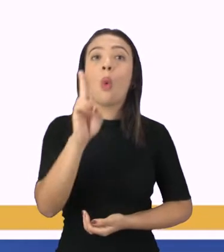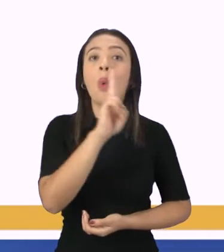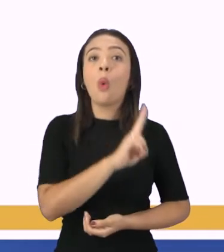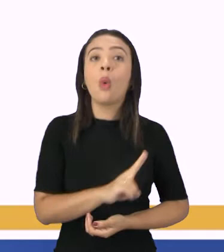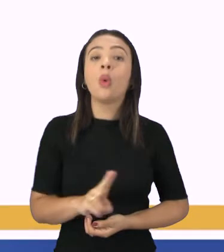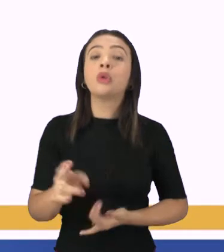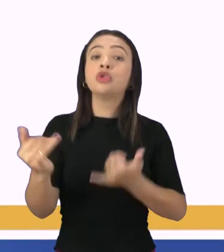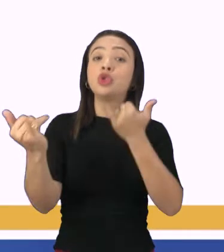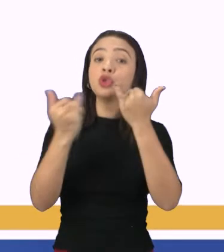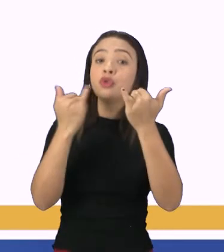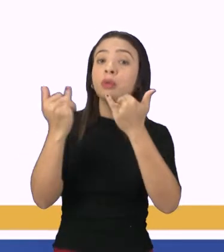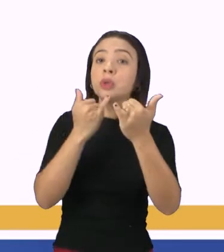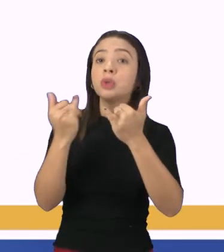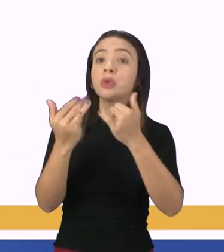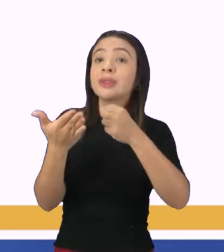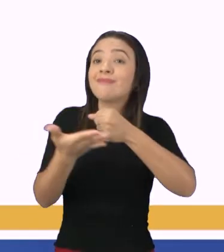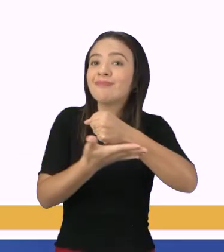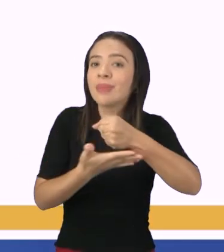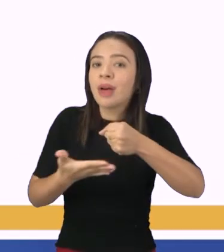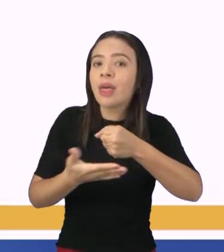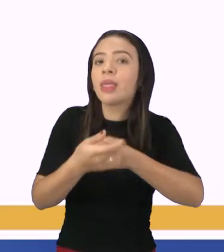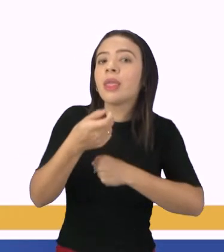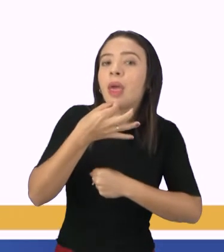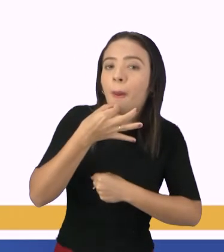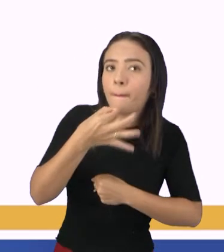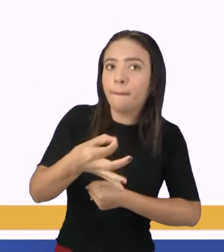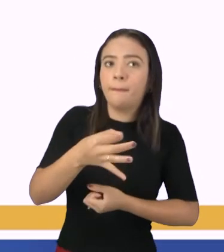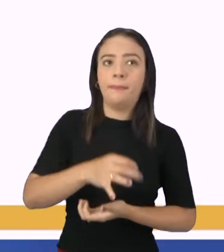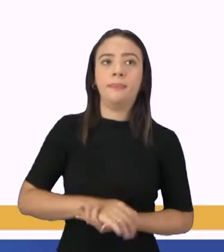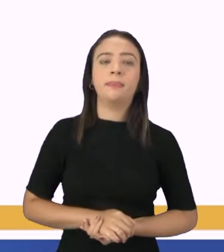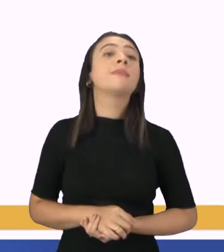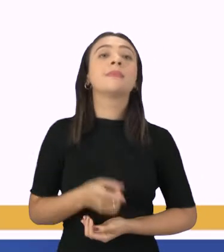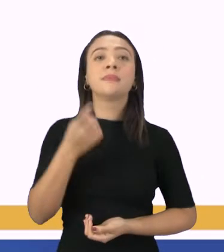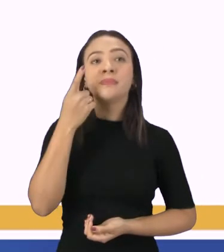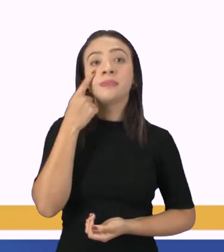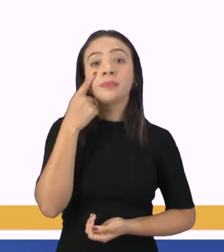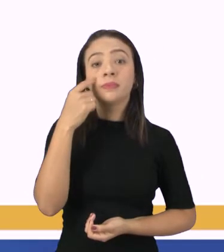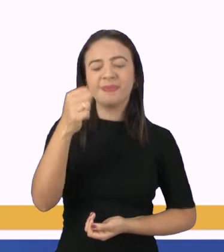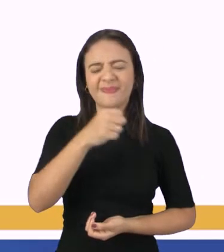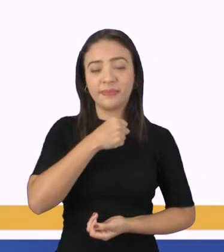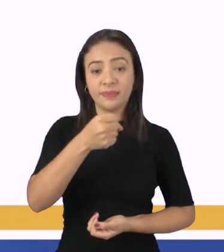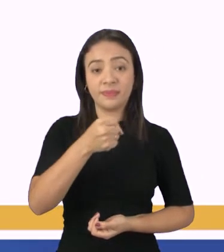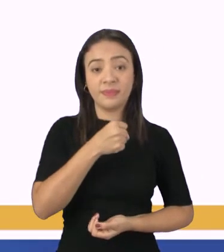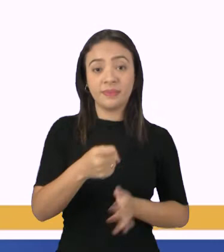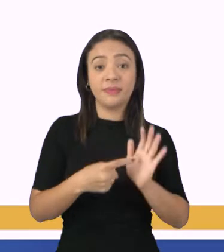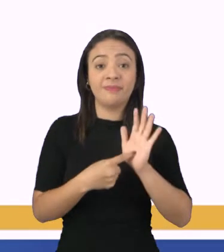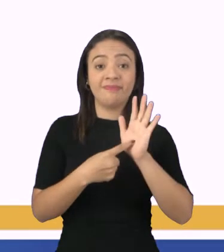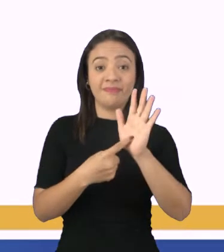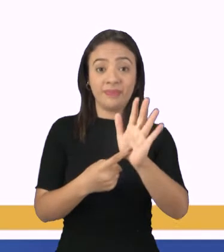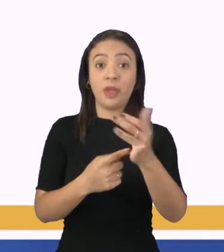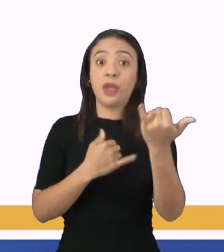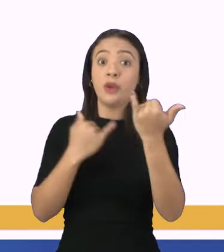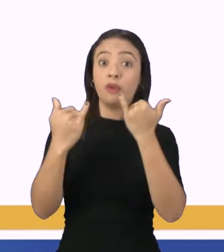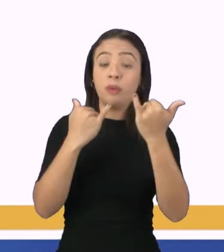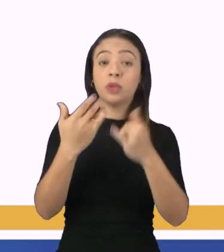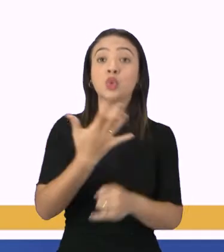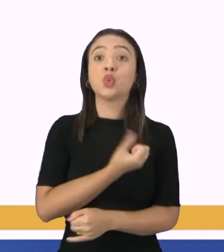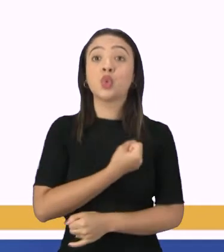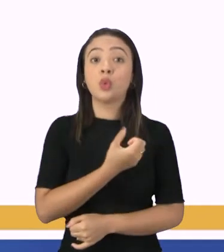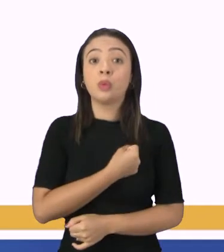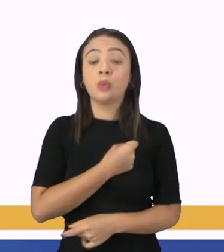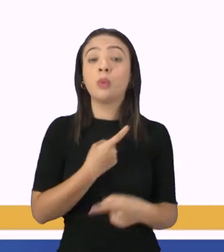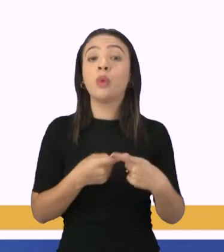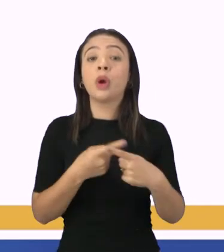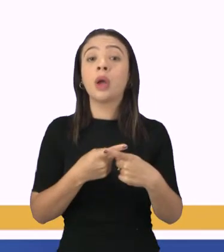Uso de dados que sustentem os argumentos. Vejamos aqui que o repórter ele coloca dados, números para que